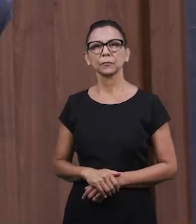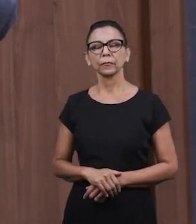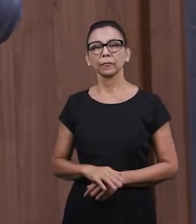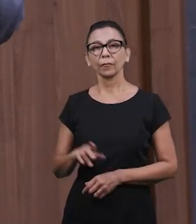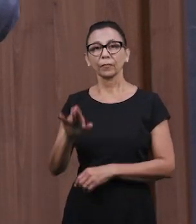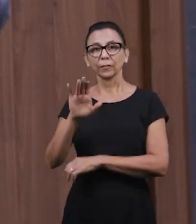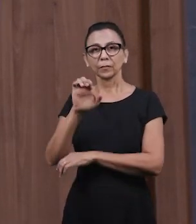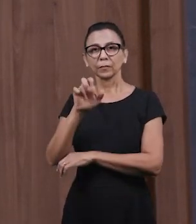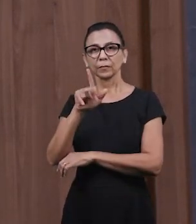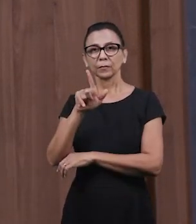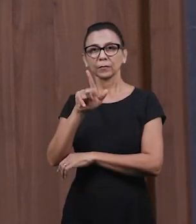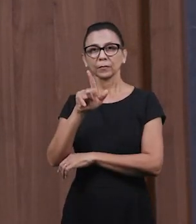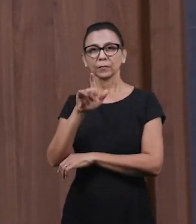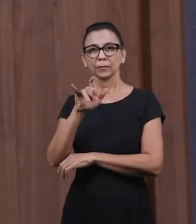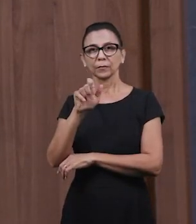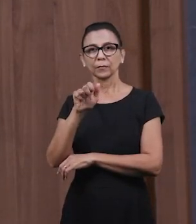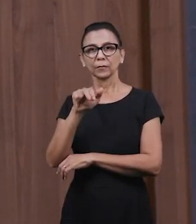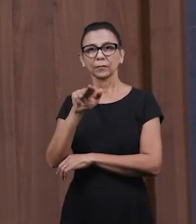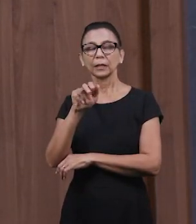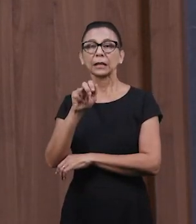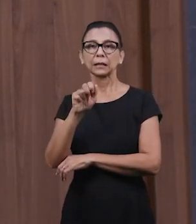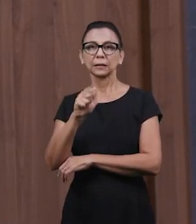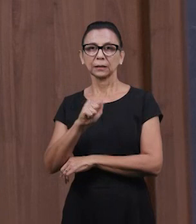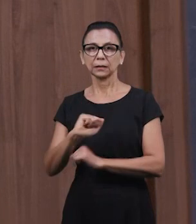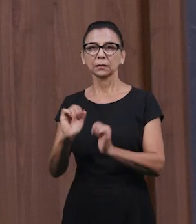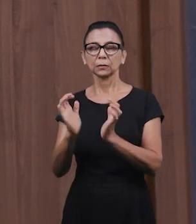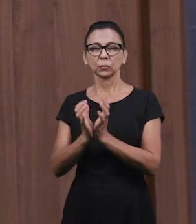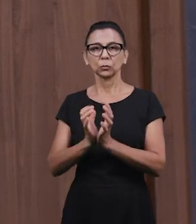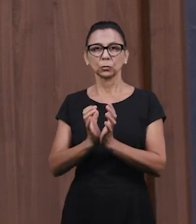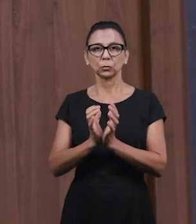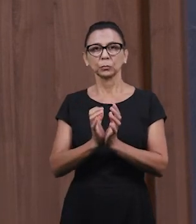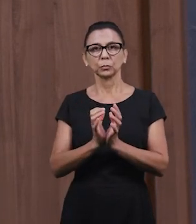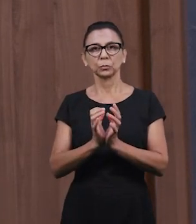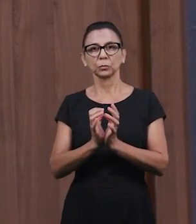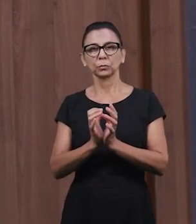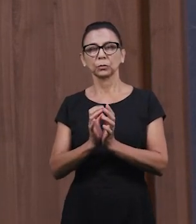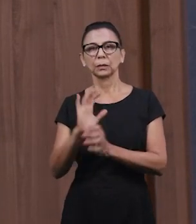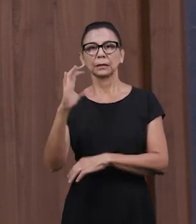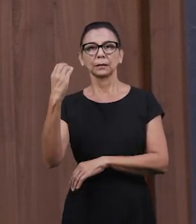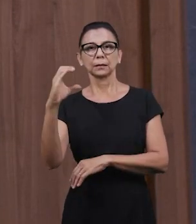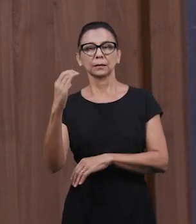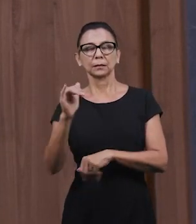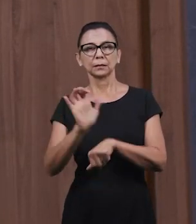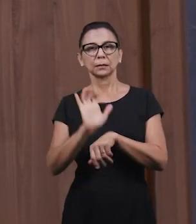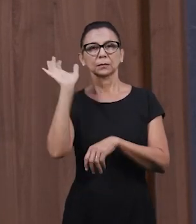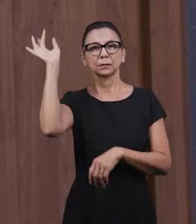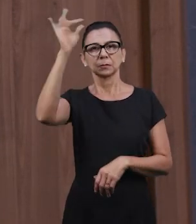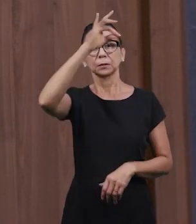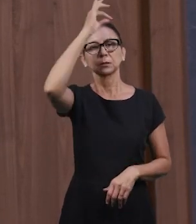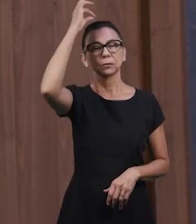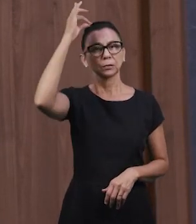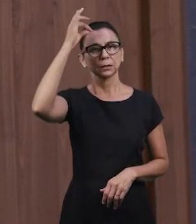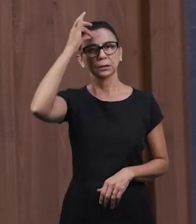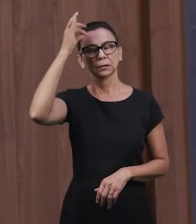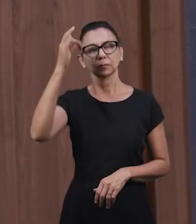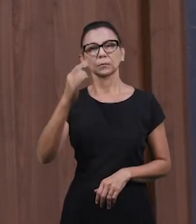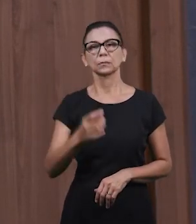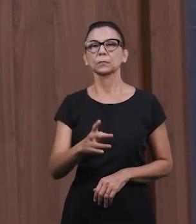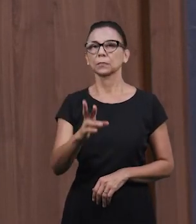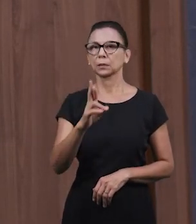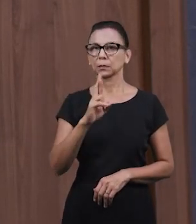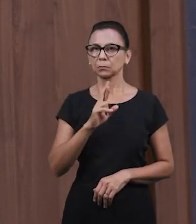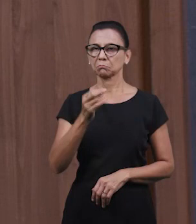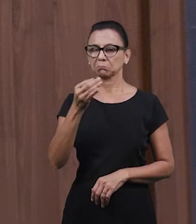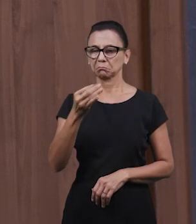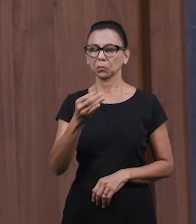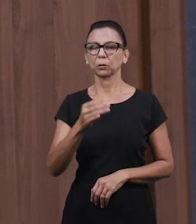a nossa irmã Eliana. A Eliana é do grupo de senhoras da igreja de Cariacica. e ela vai nos dar essa resposta, uma resposta, por